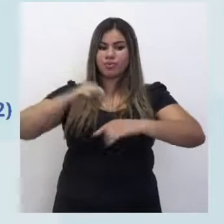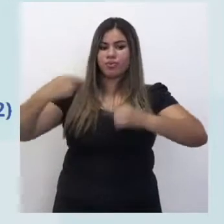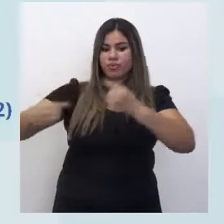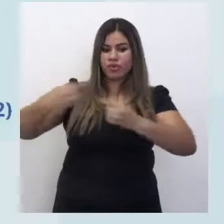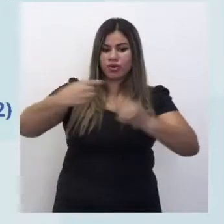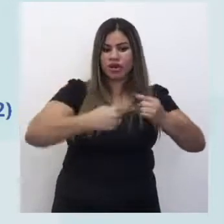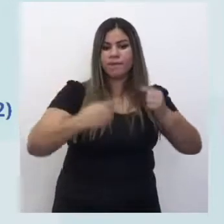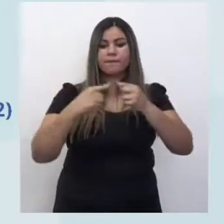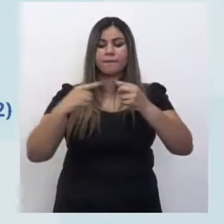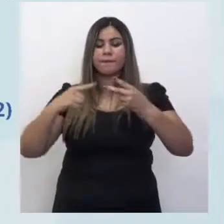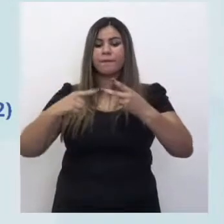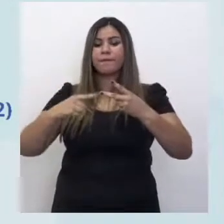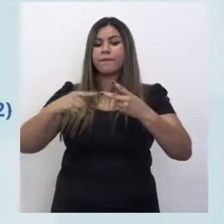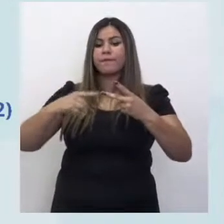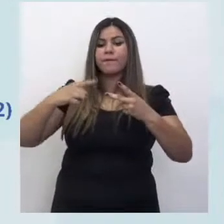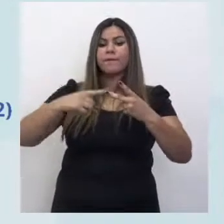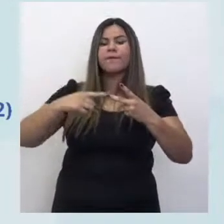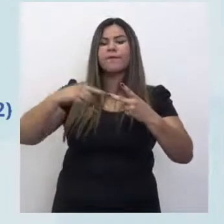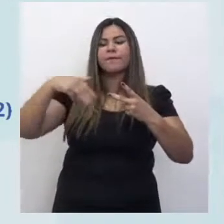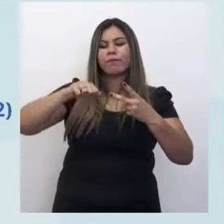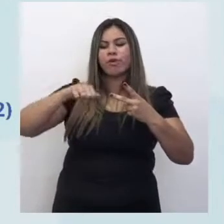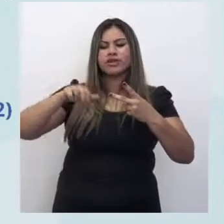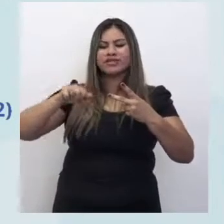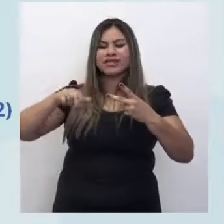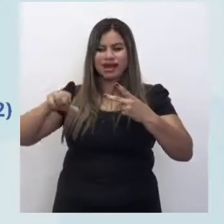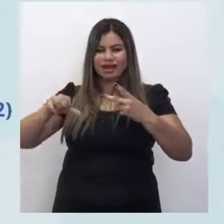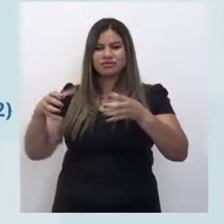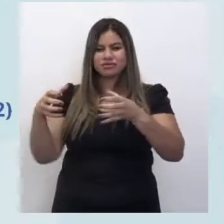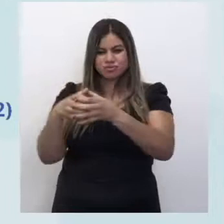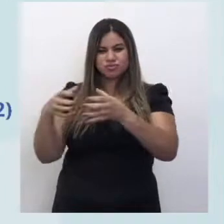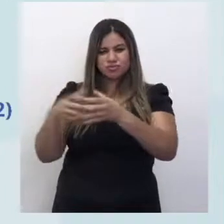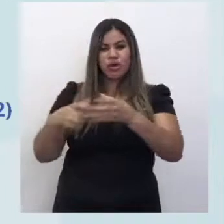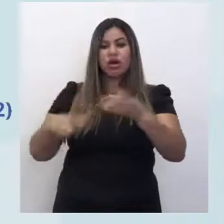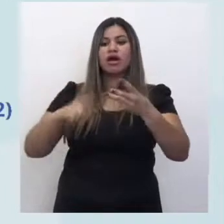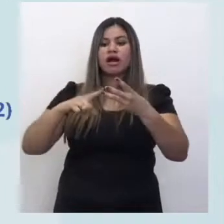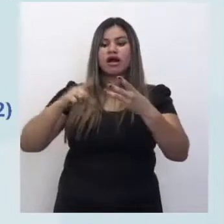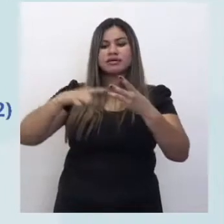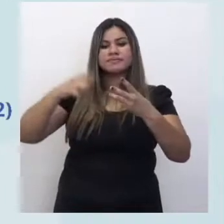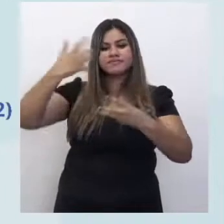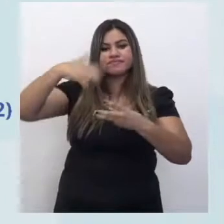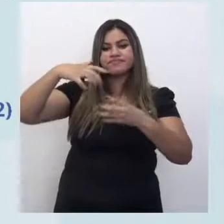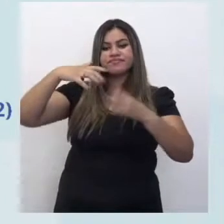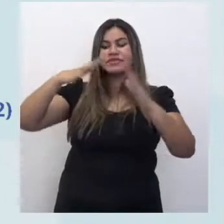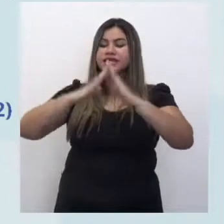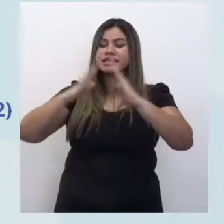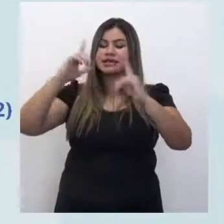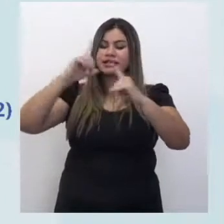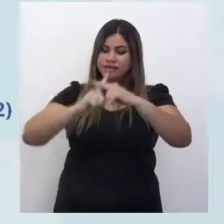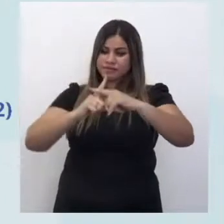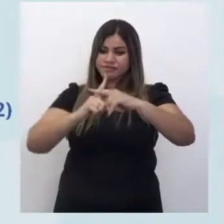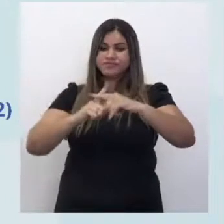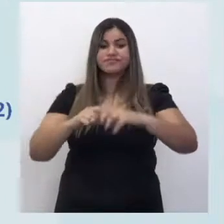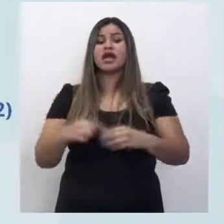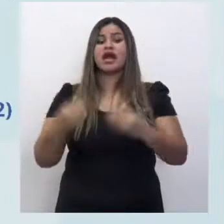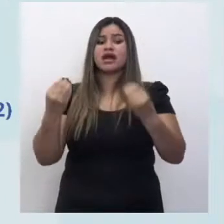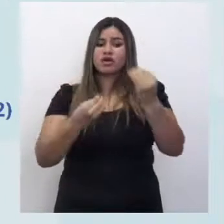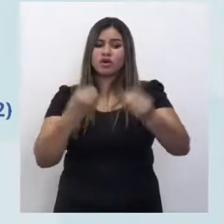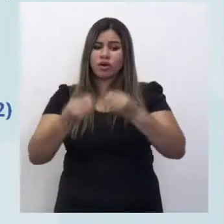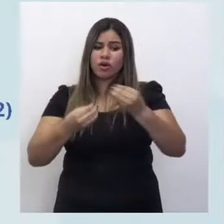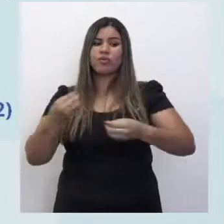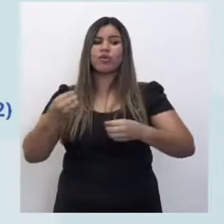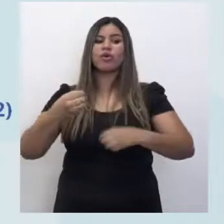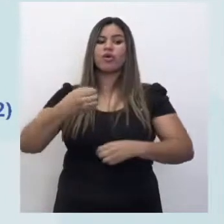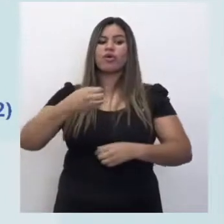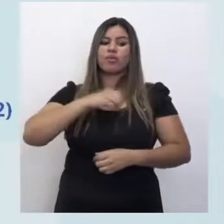monarcas e Igreja Católica. As monarquias portuguesa e espanhola se formaram no contexto das lutas contra os muçulmanos,